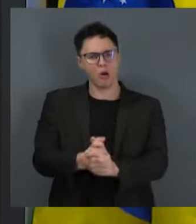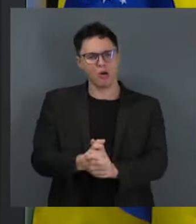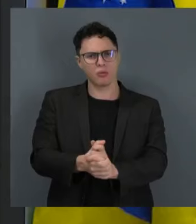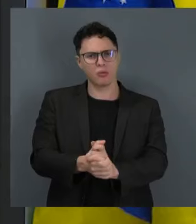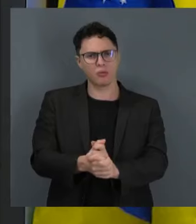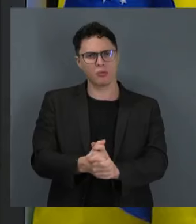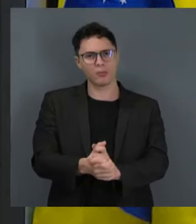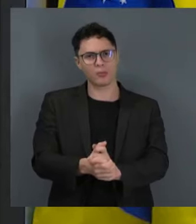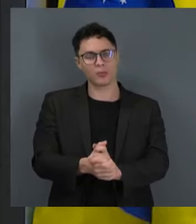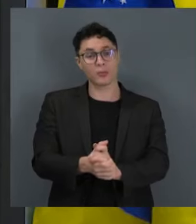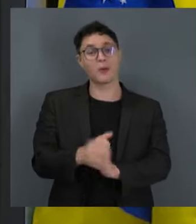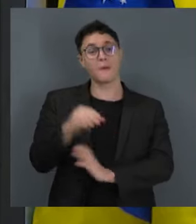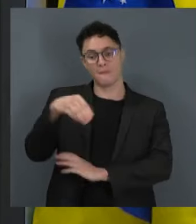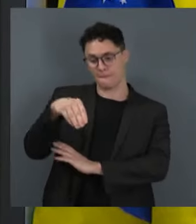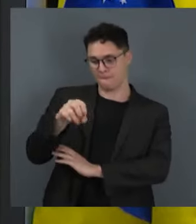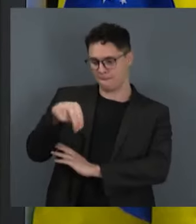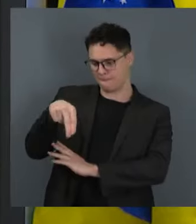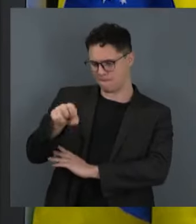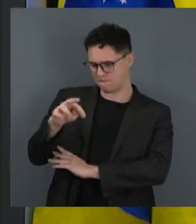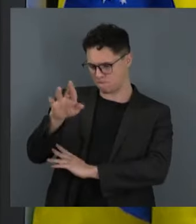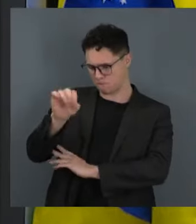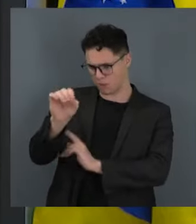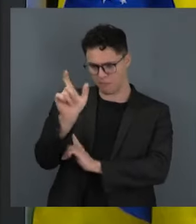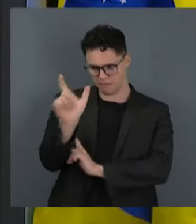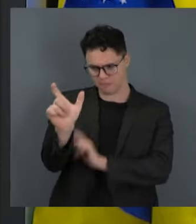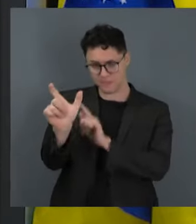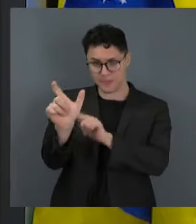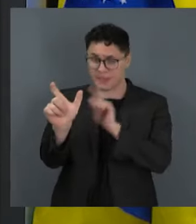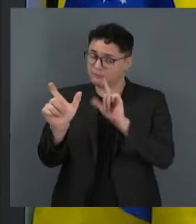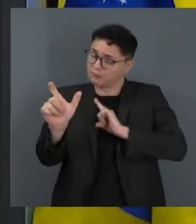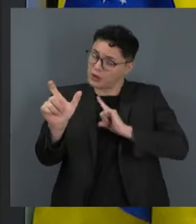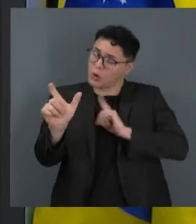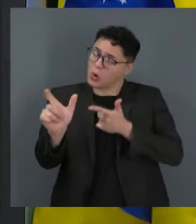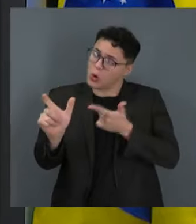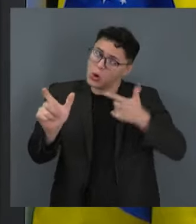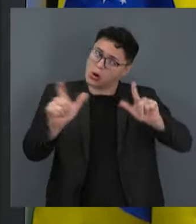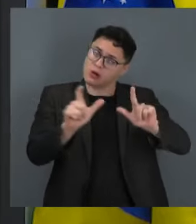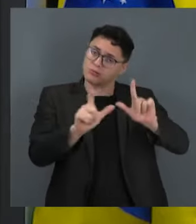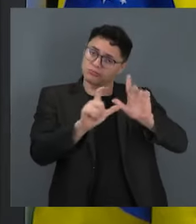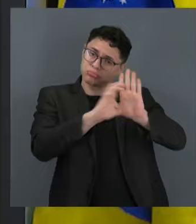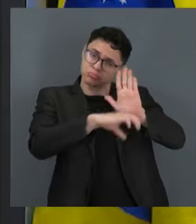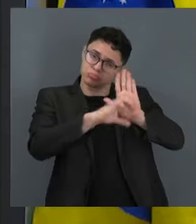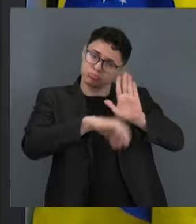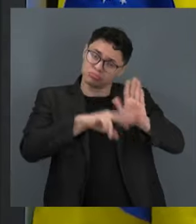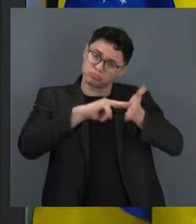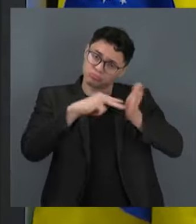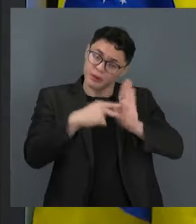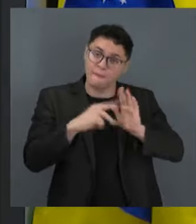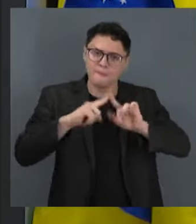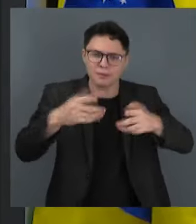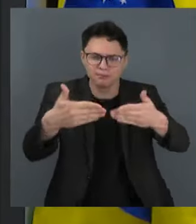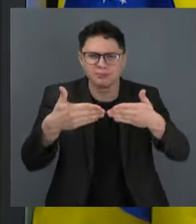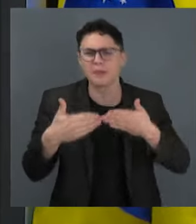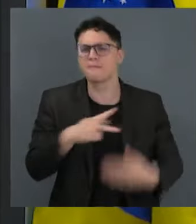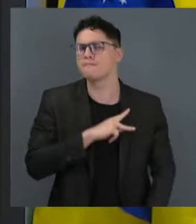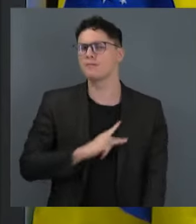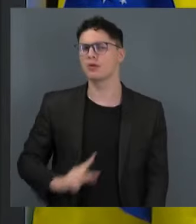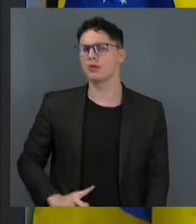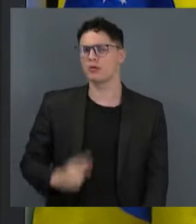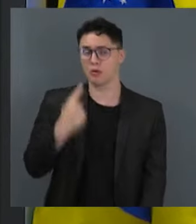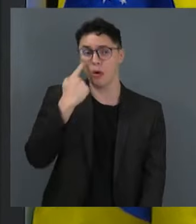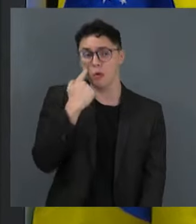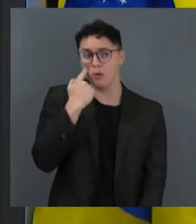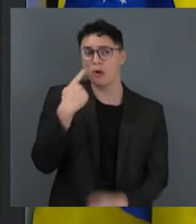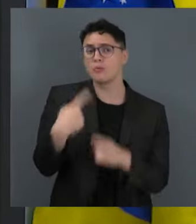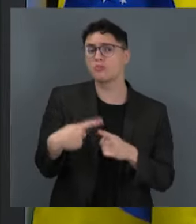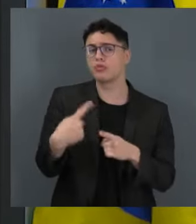definições para monstro mas senhor presidente Por que a